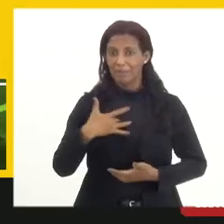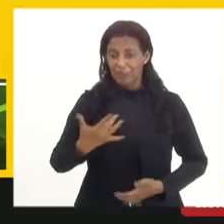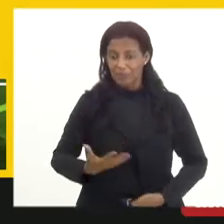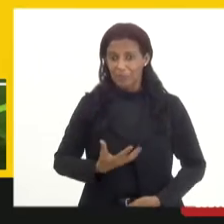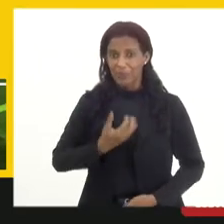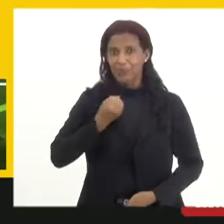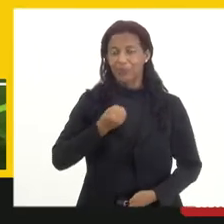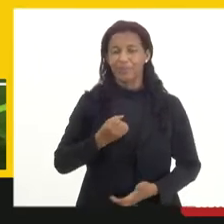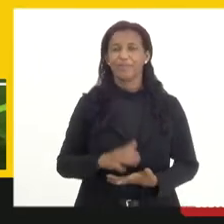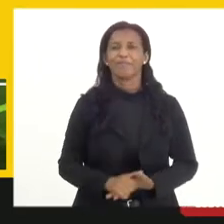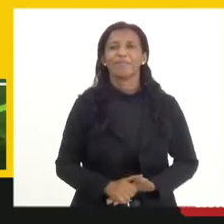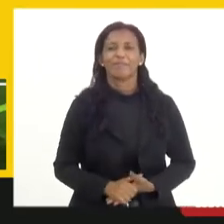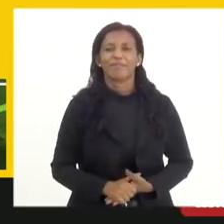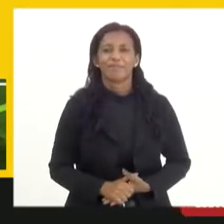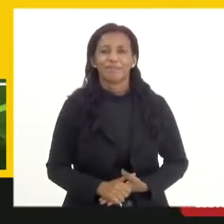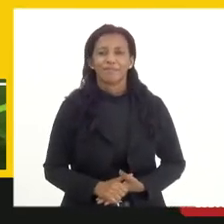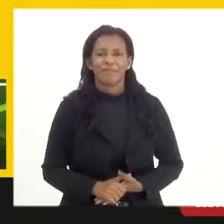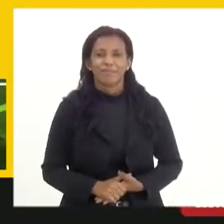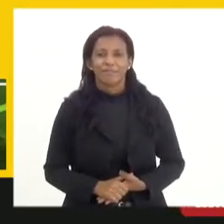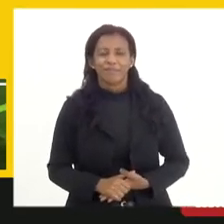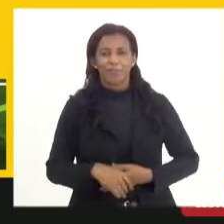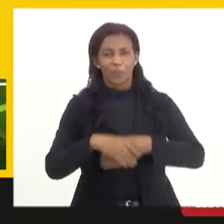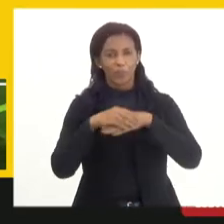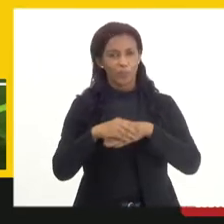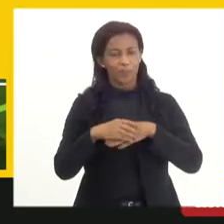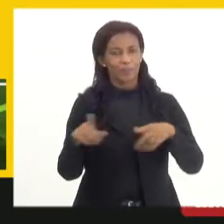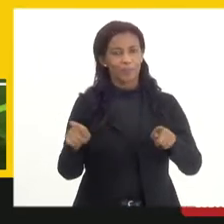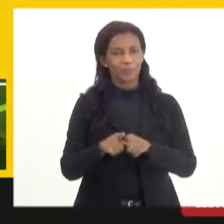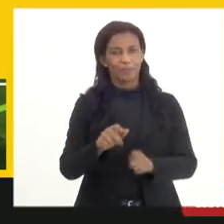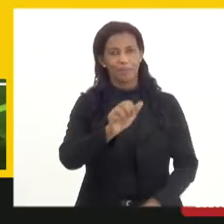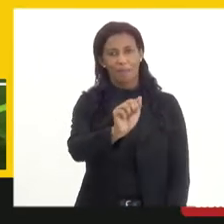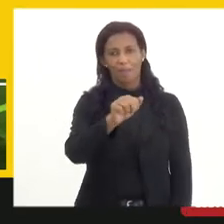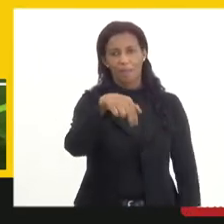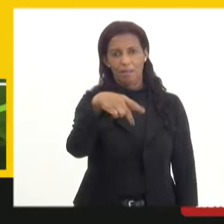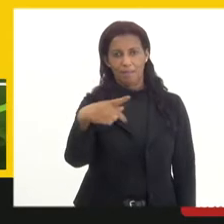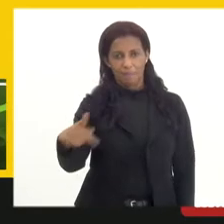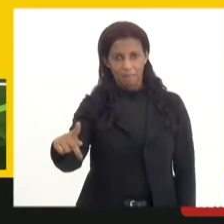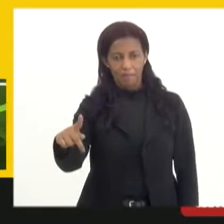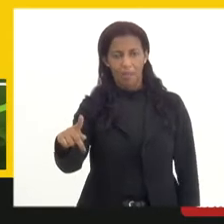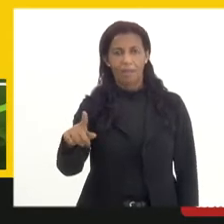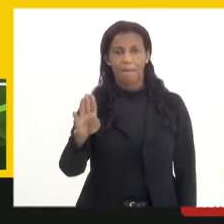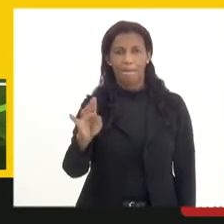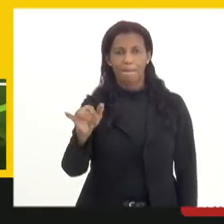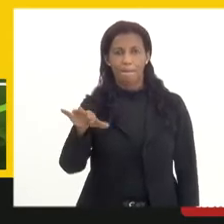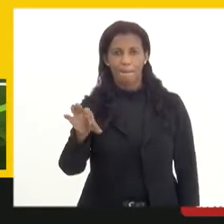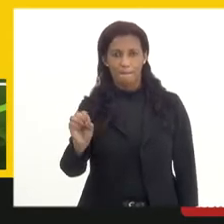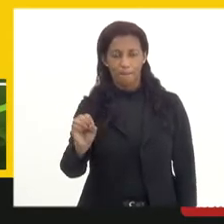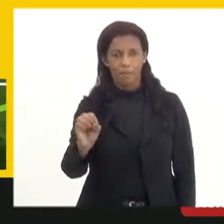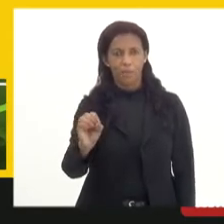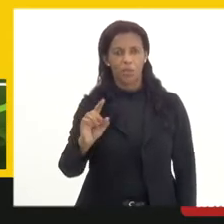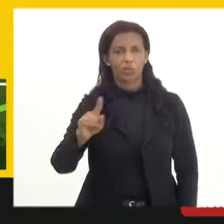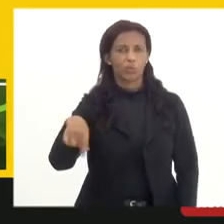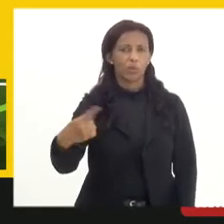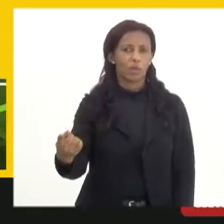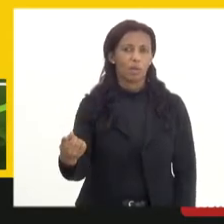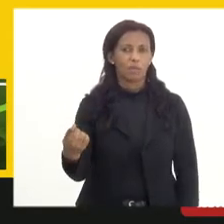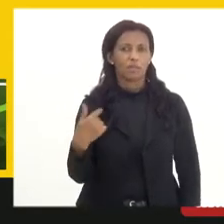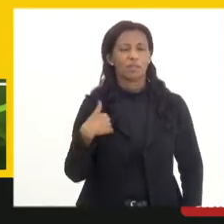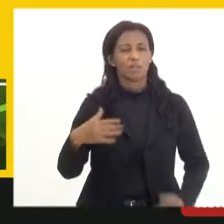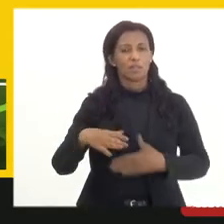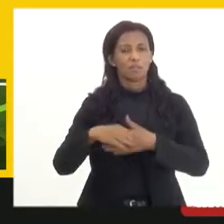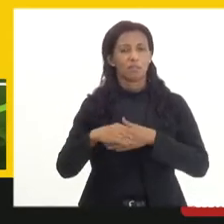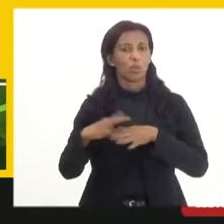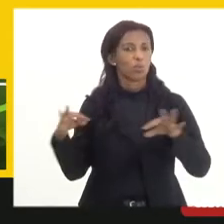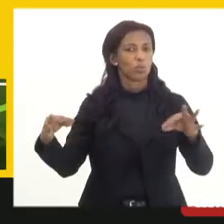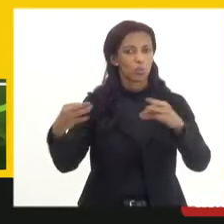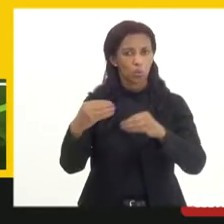susto, e saudar também aqui os representantes da ANP, o Bispo e o Tinoco, através de quem eu saúdo todas